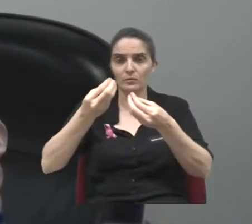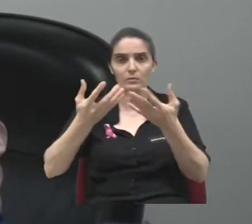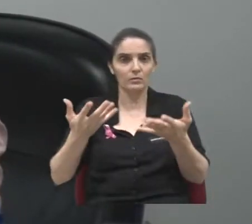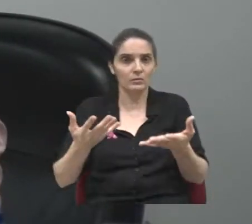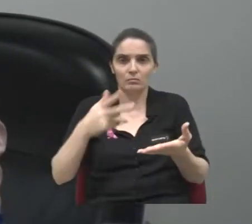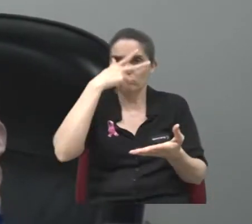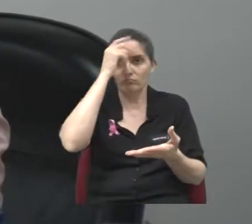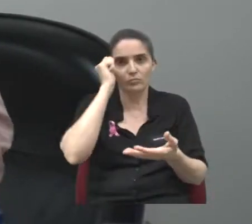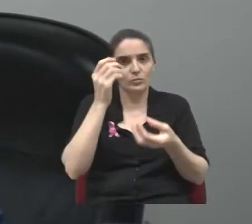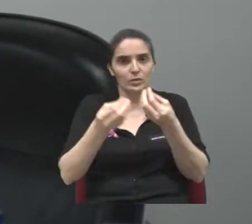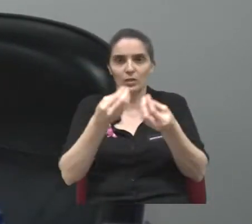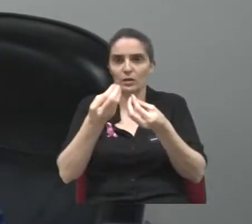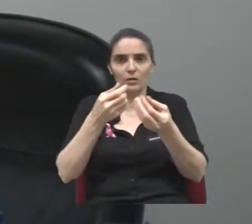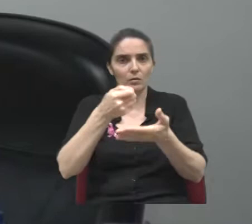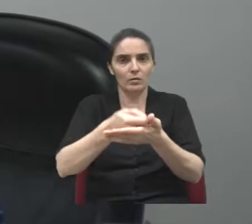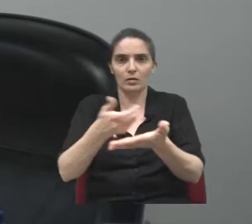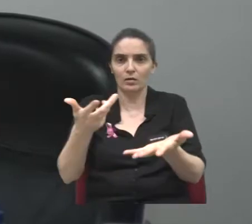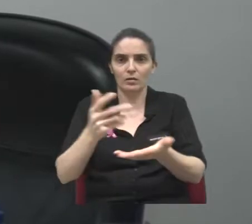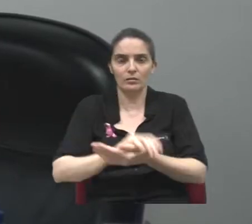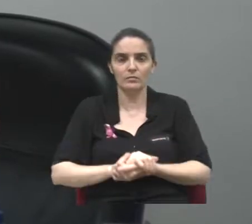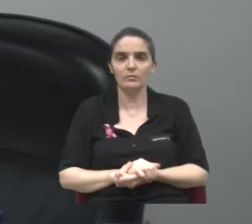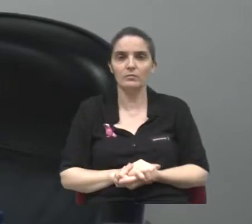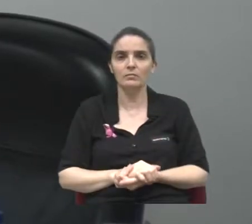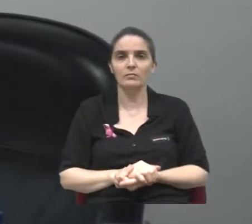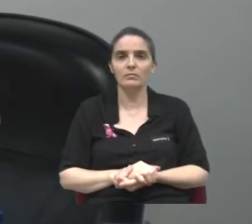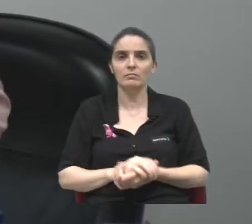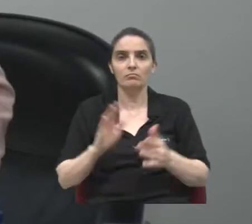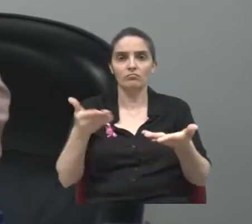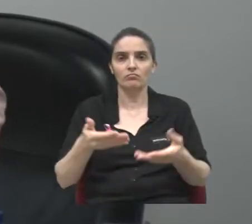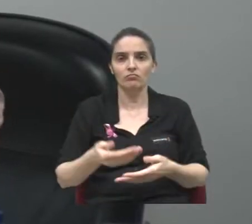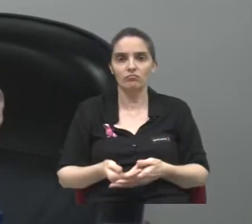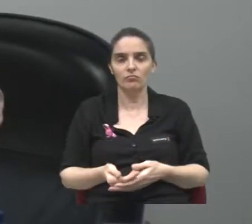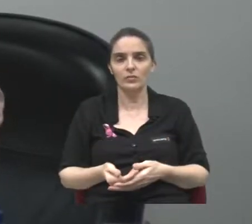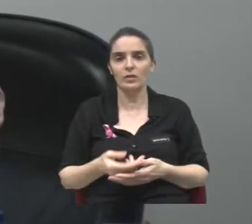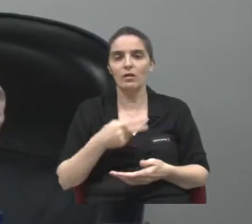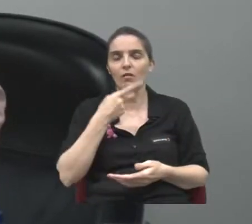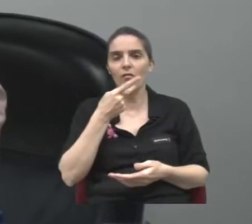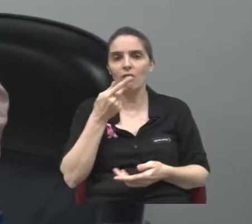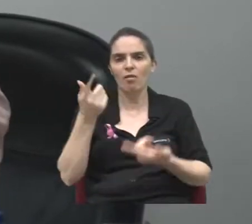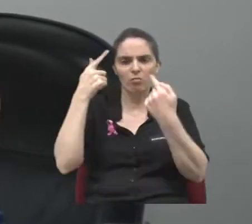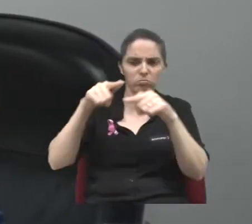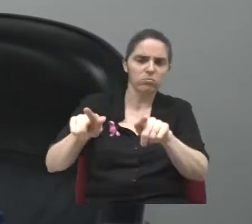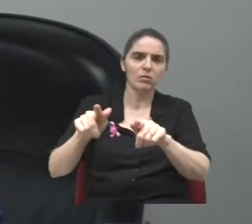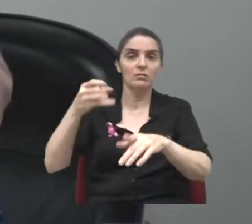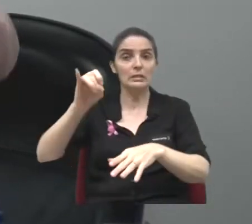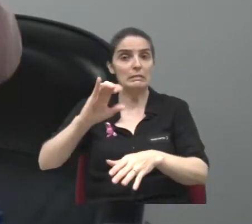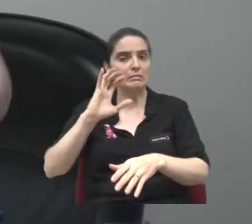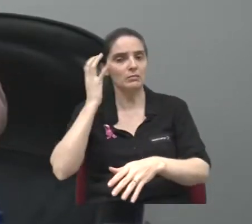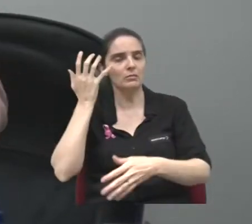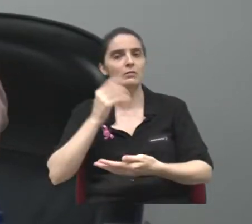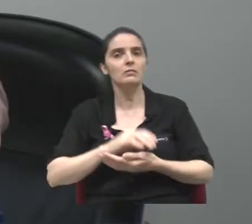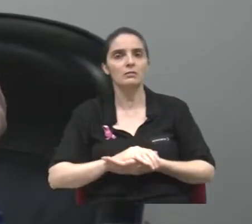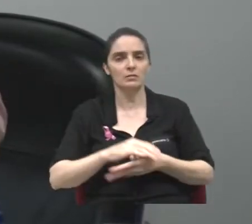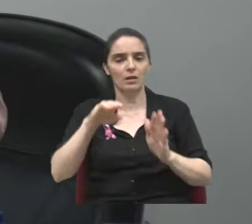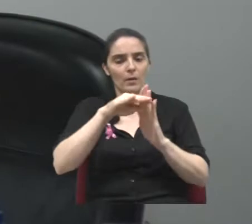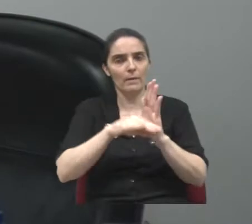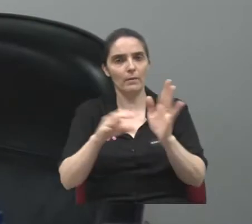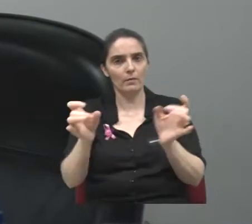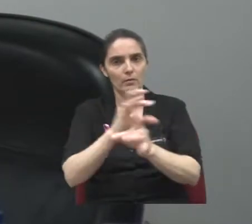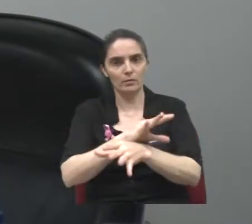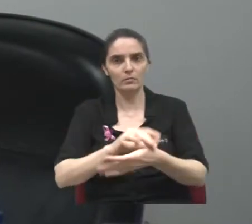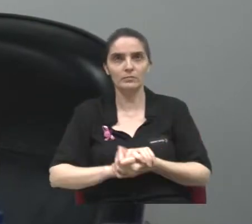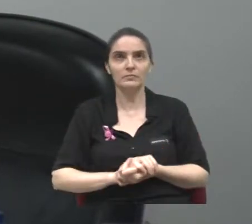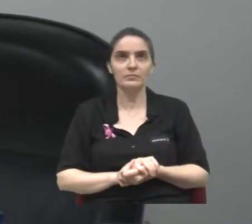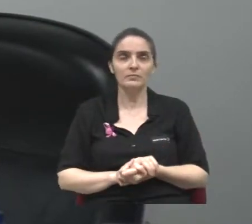condições. Então fica aqui o meu repúdio se isso de fato acontecer. Né? Em cima disso aí, a senhora está preocupada e já